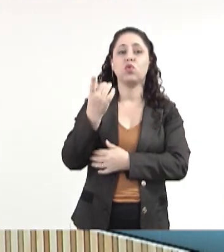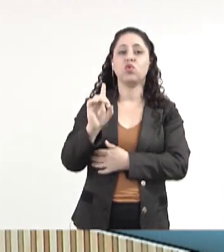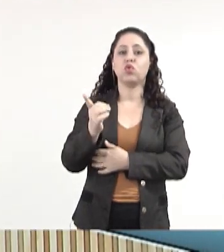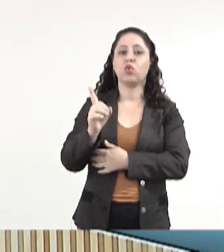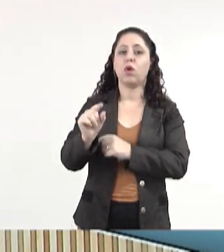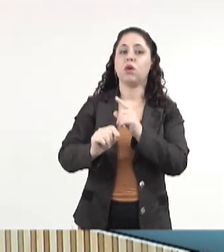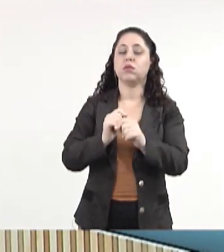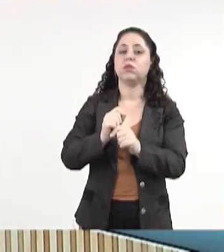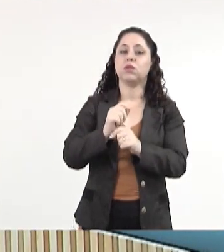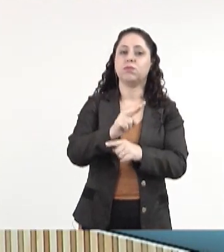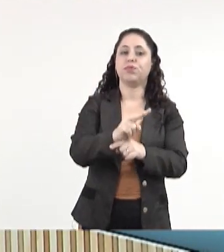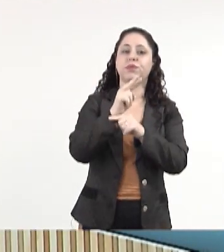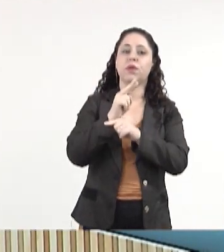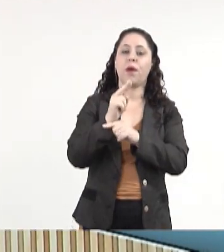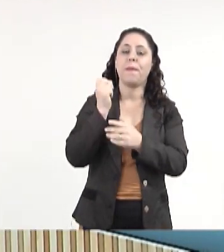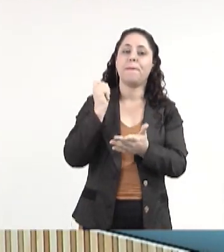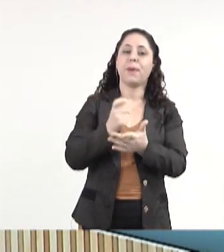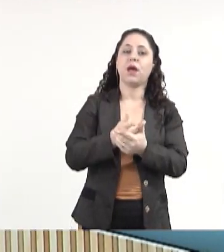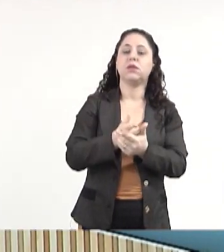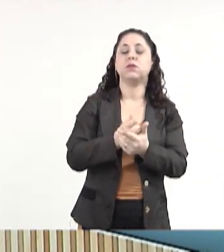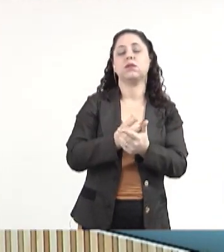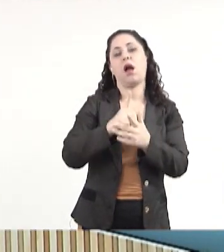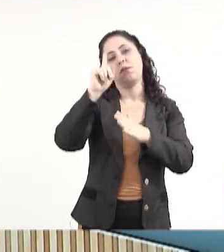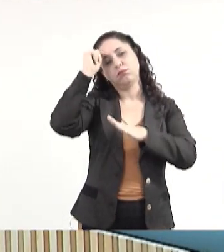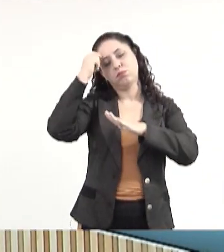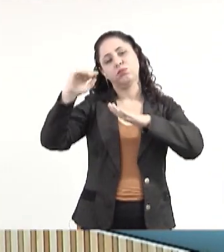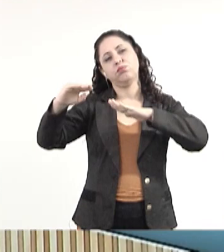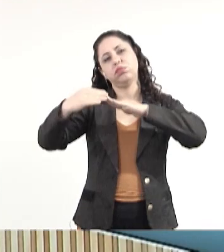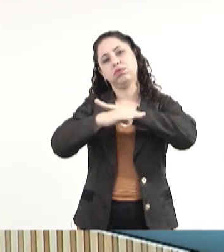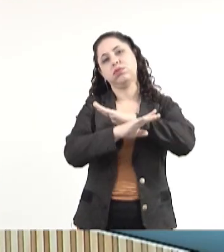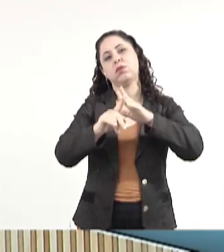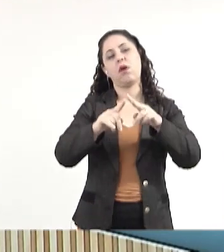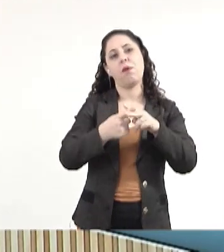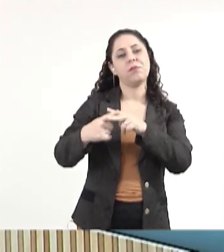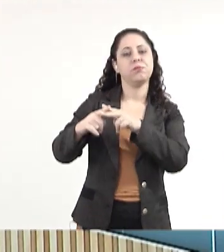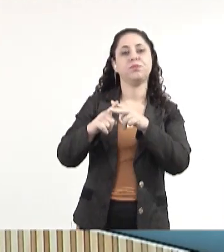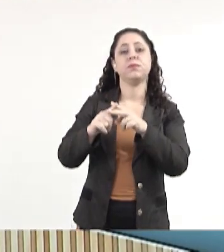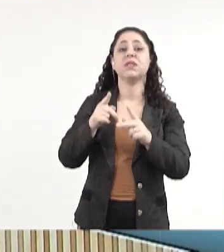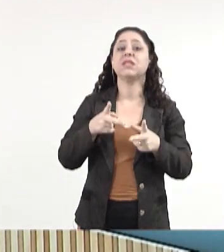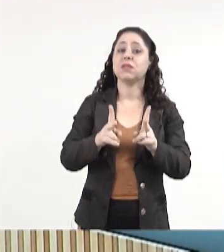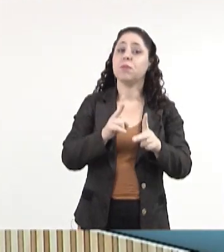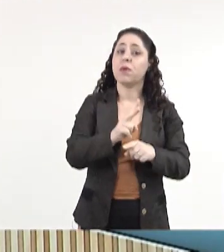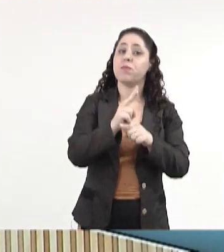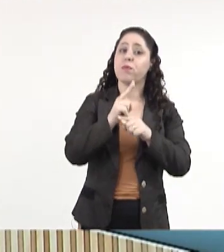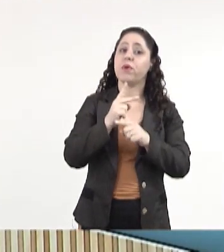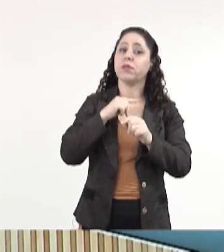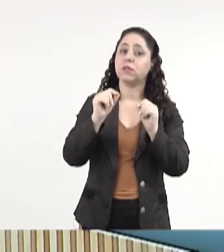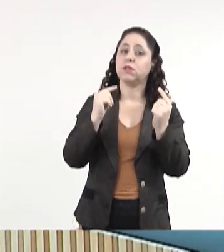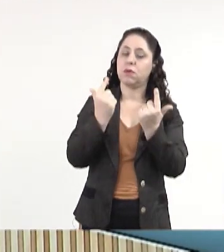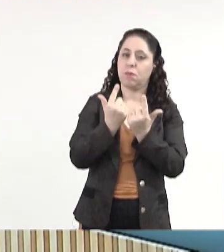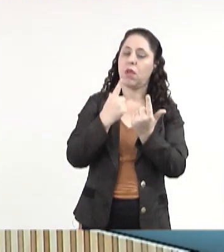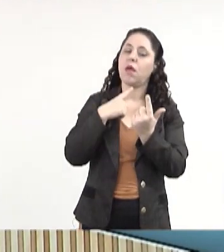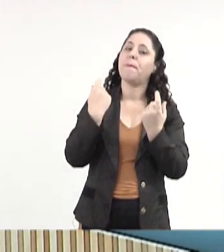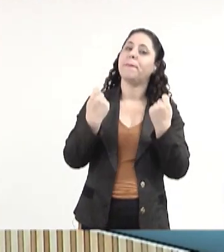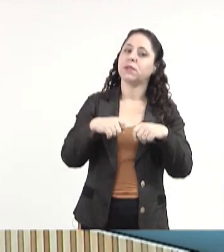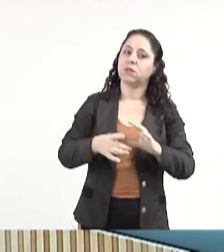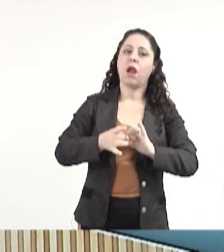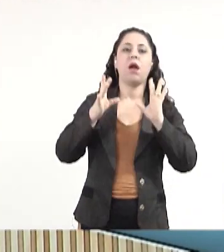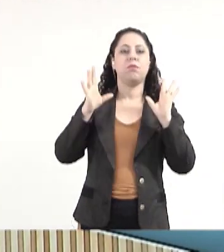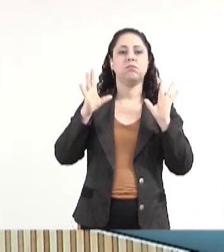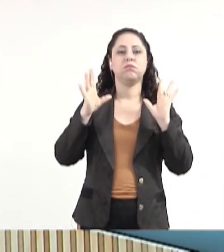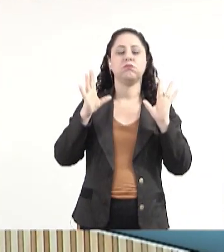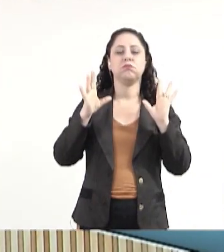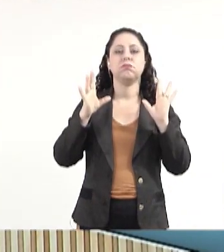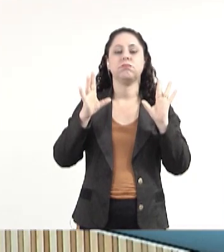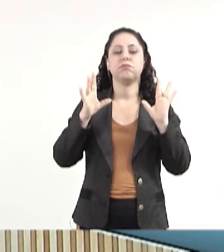para poder financiar o programa Rodar MS. Sempre que esses empréstimos eles acontecem, a Assembleia Legislativa precisa